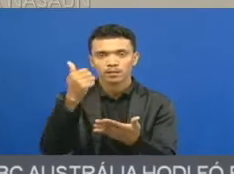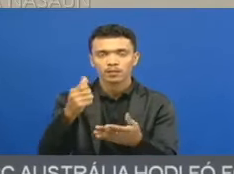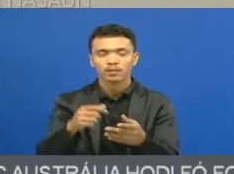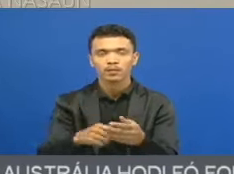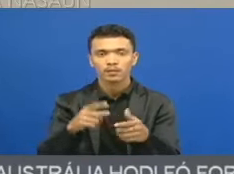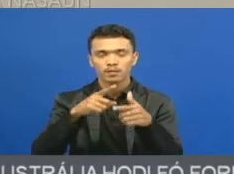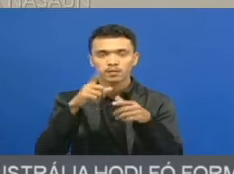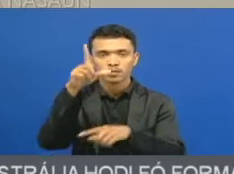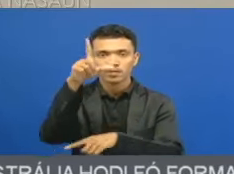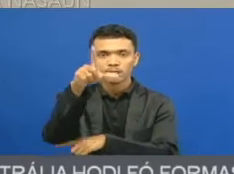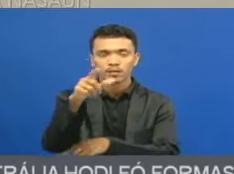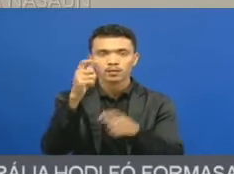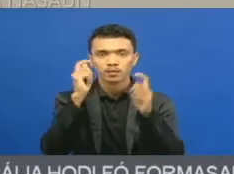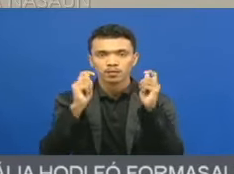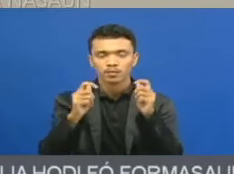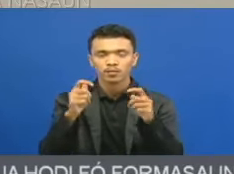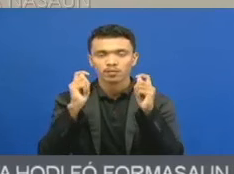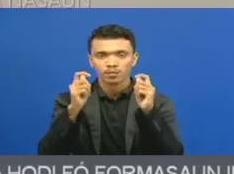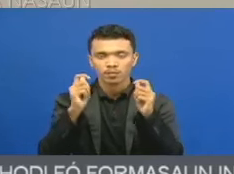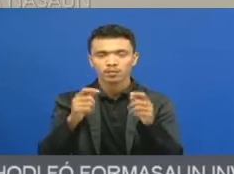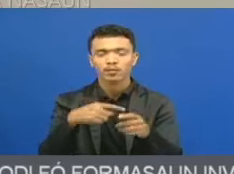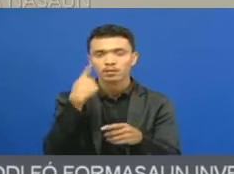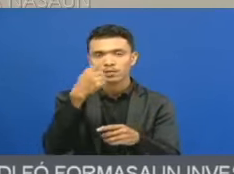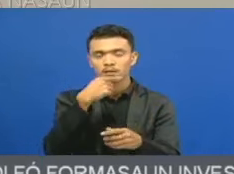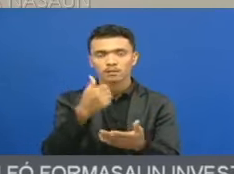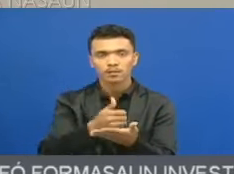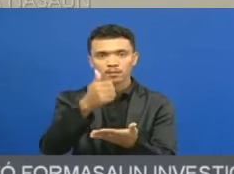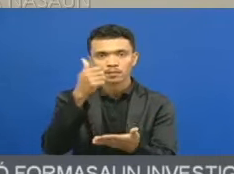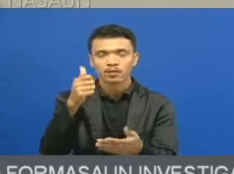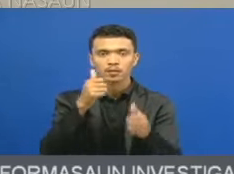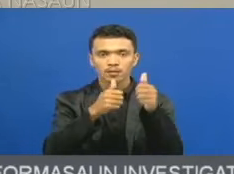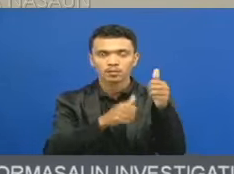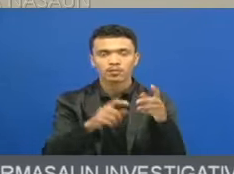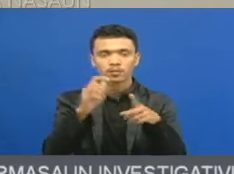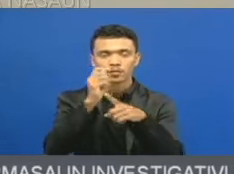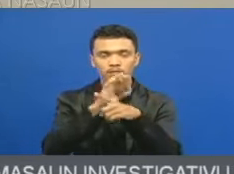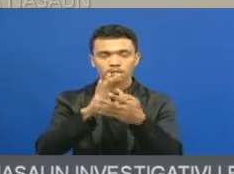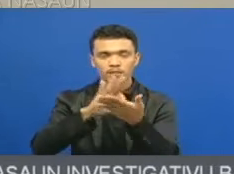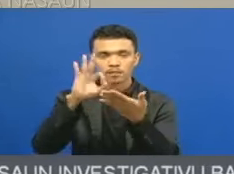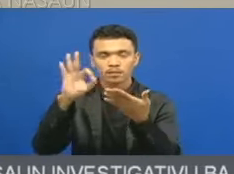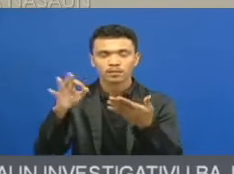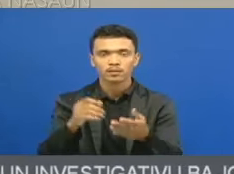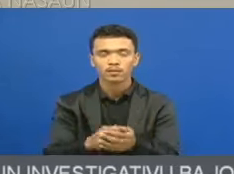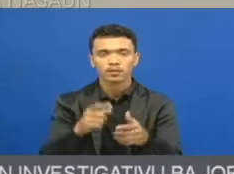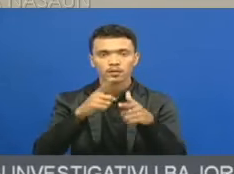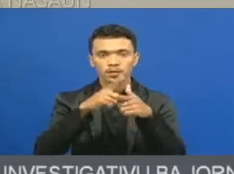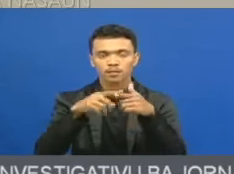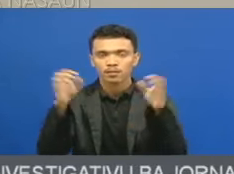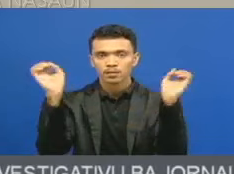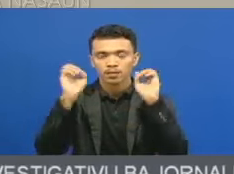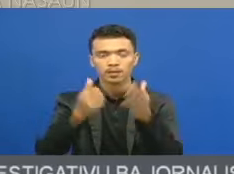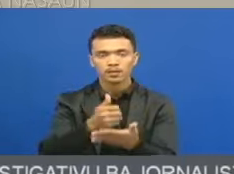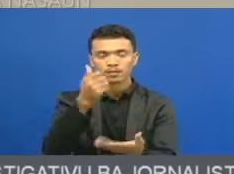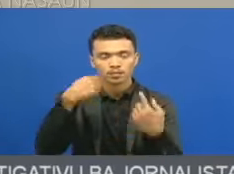se seguir esse. Aí se ama liu, e ama te ama treinamento, sira mbema por sila liu, de fila, se la mesma que